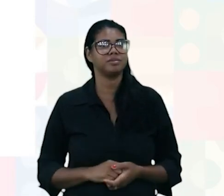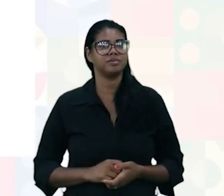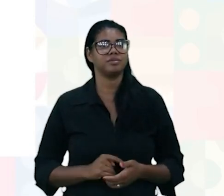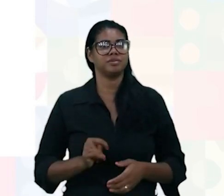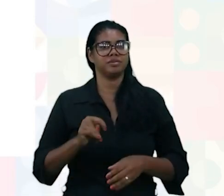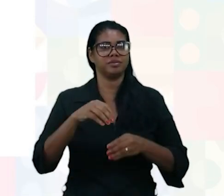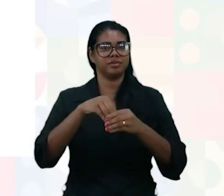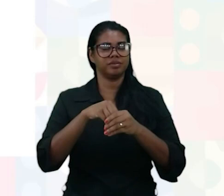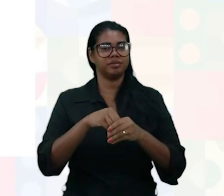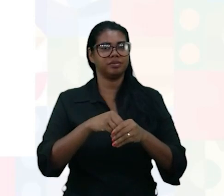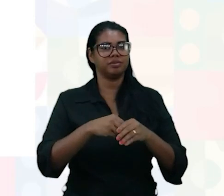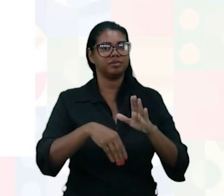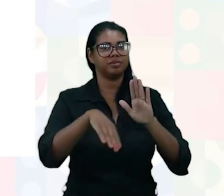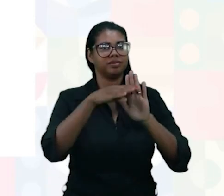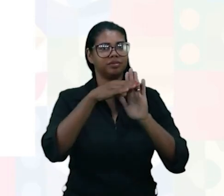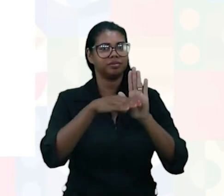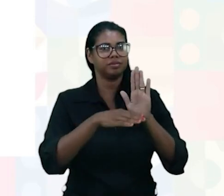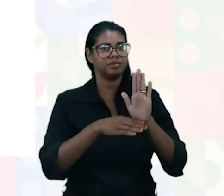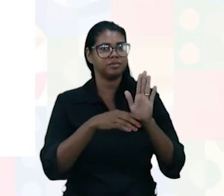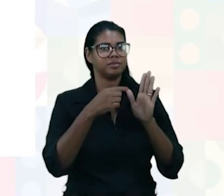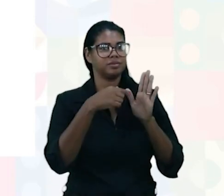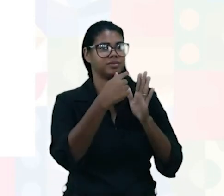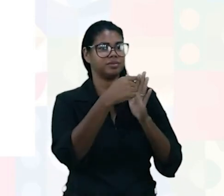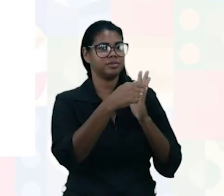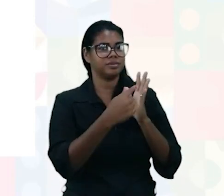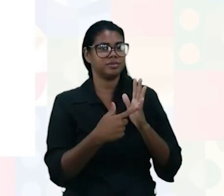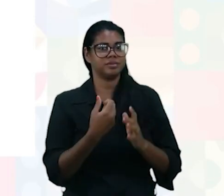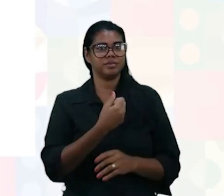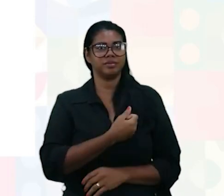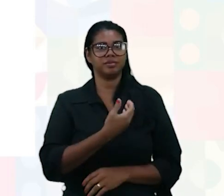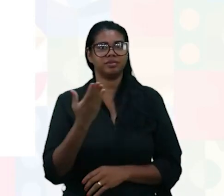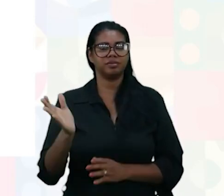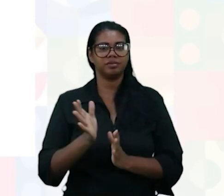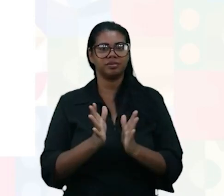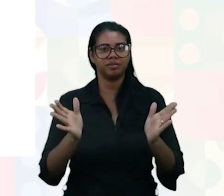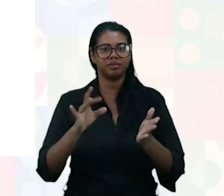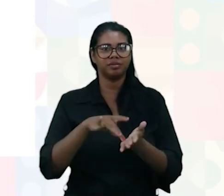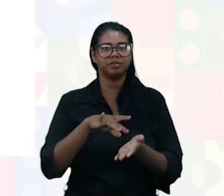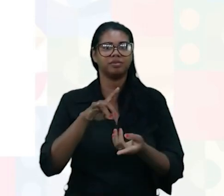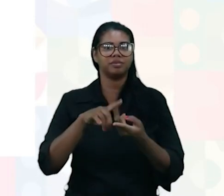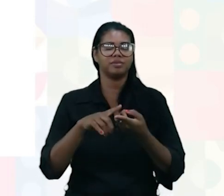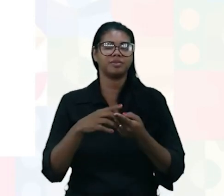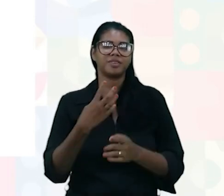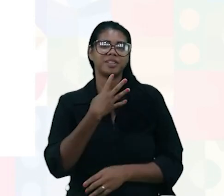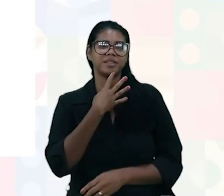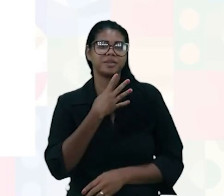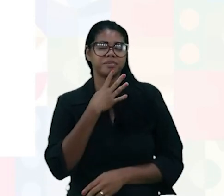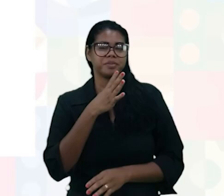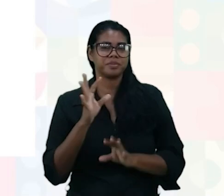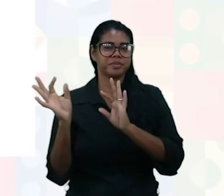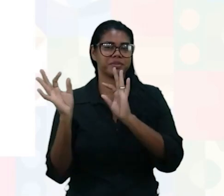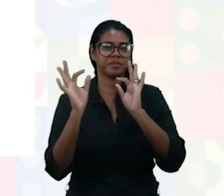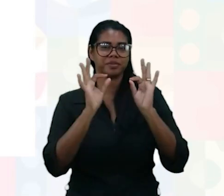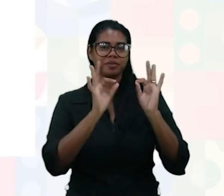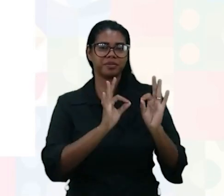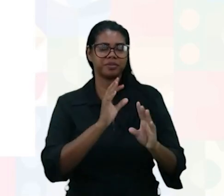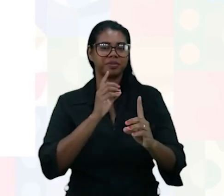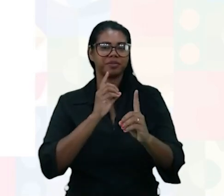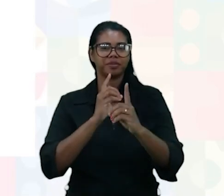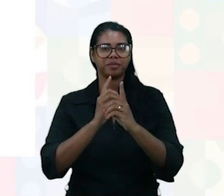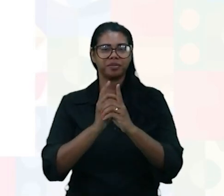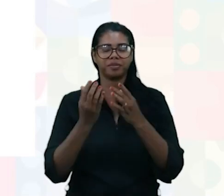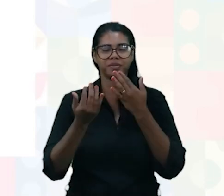da classificação é pensar exatamente isso. O número que eu vou acessar, aquela área do conhecimento, para encontrar